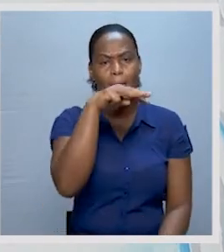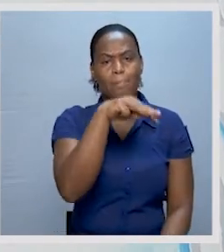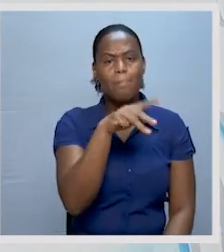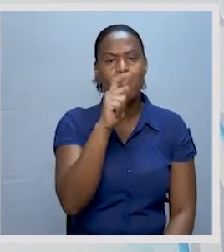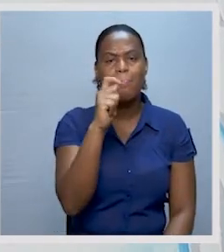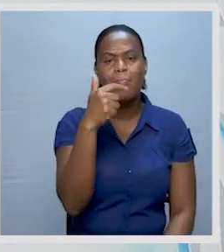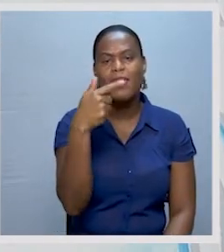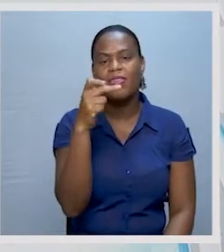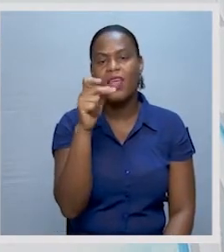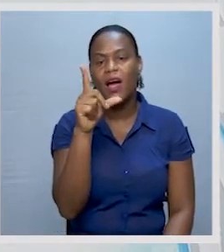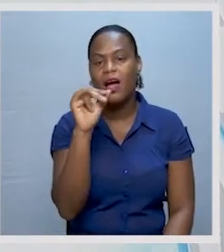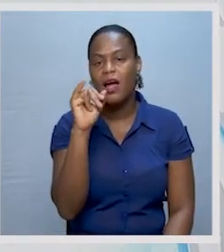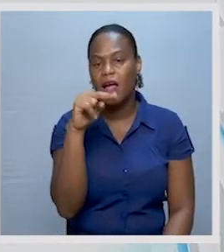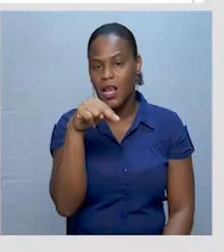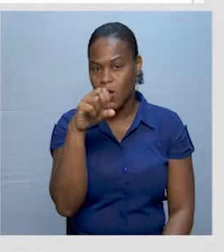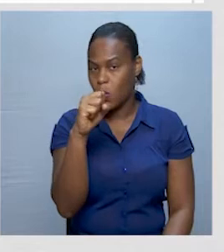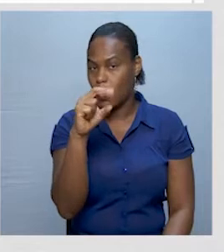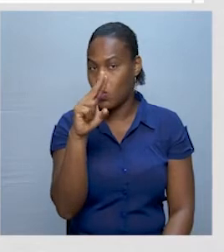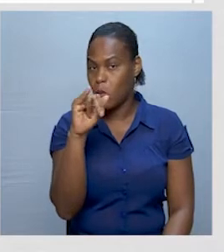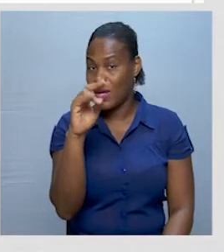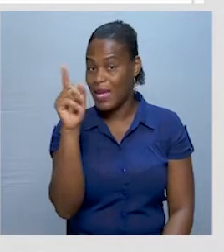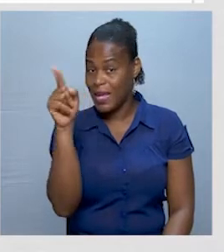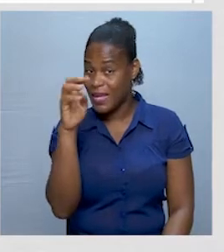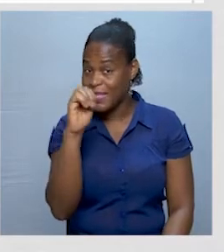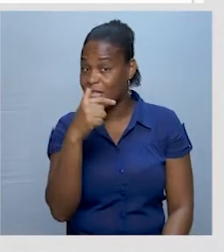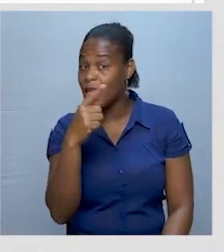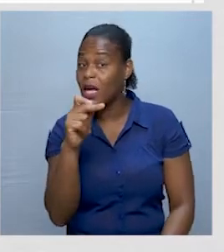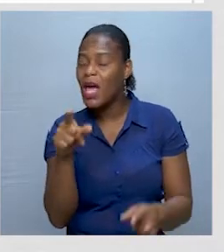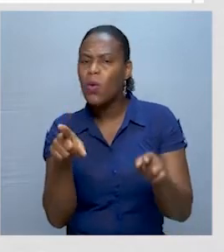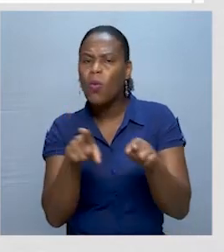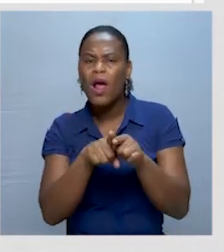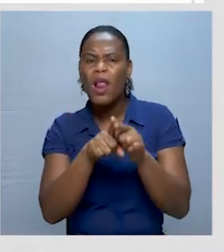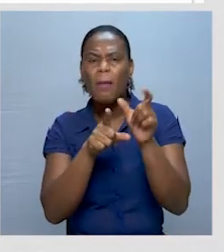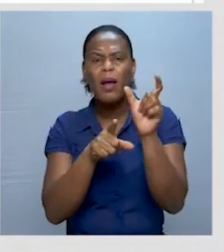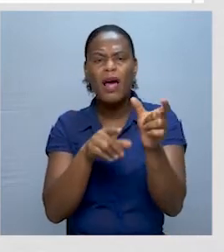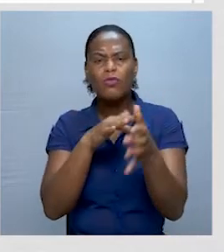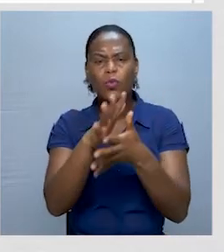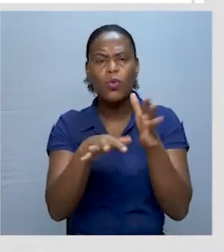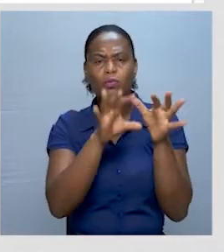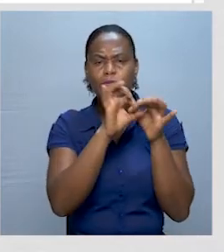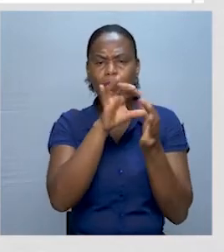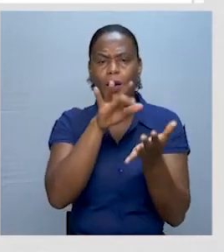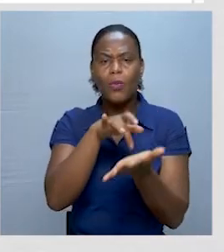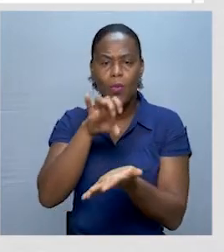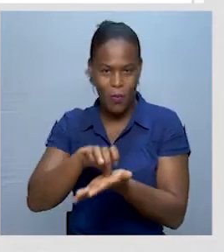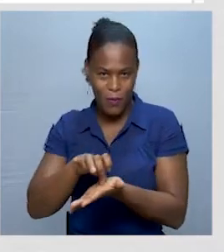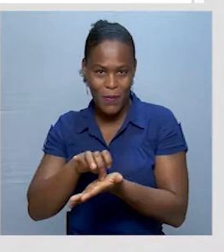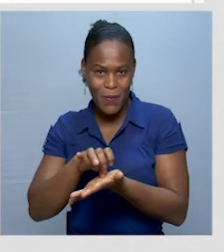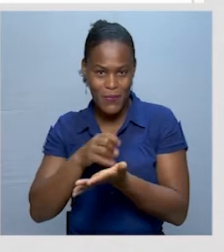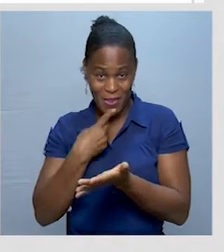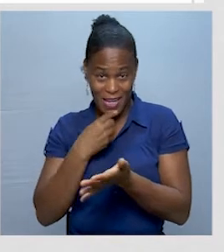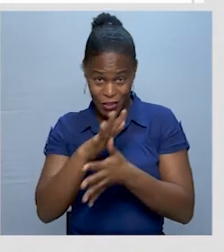metalinguística é aquela função pelo uso, caracterizada pelo uso da